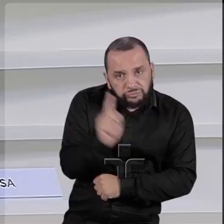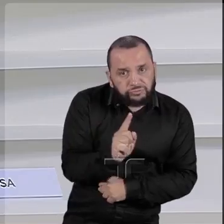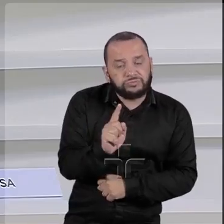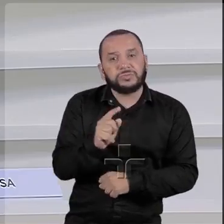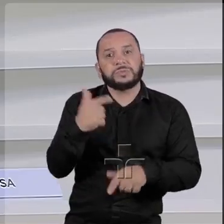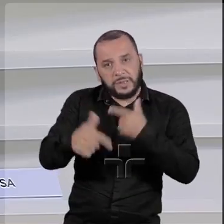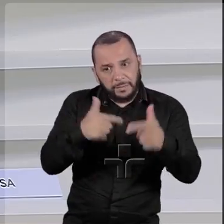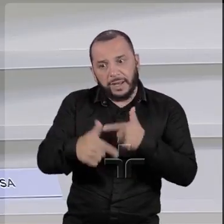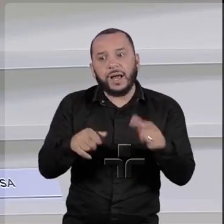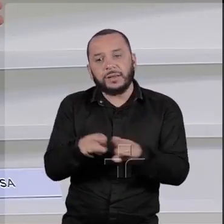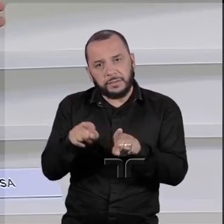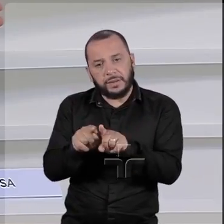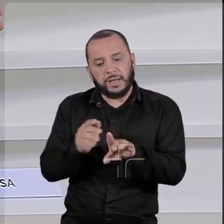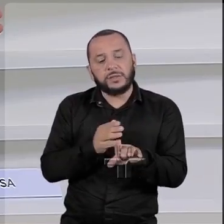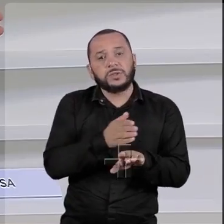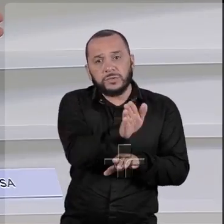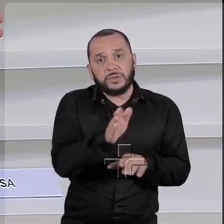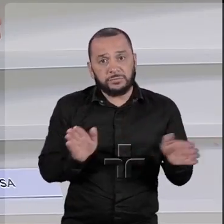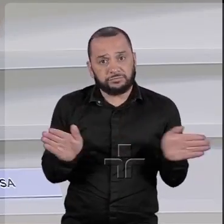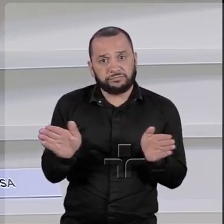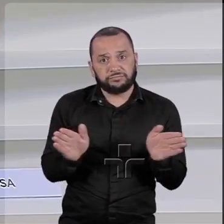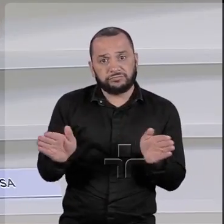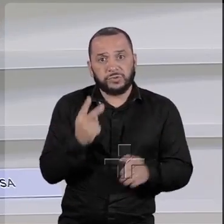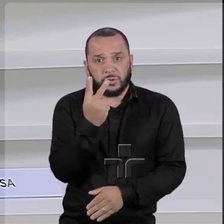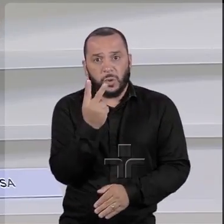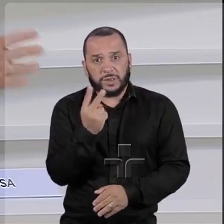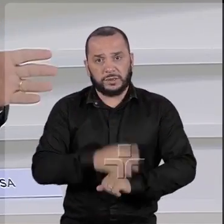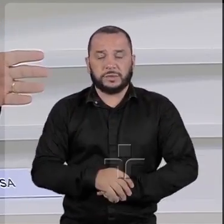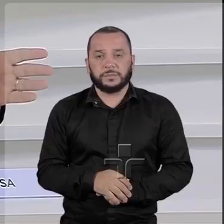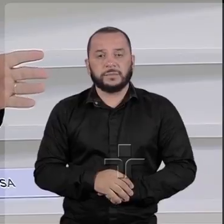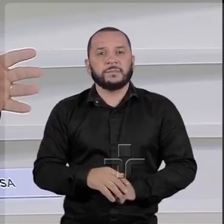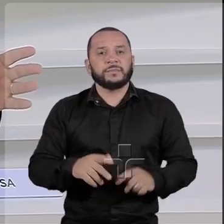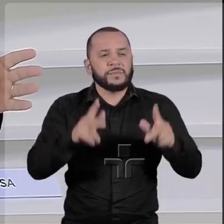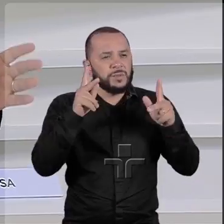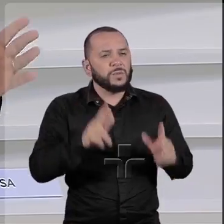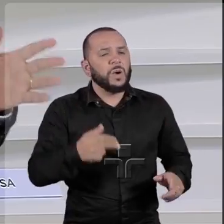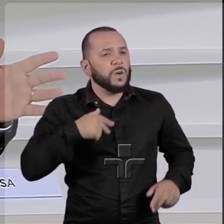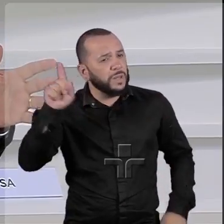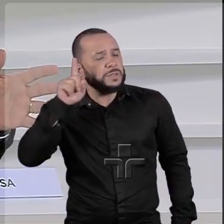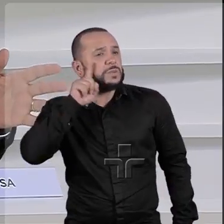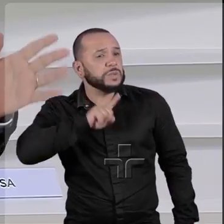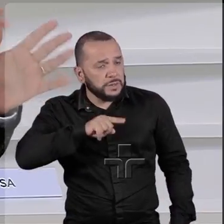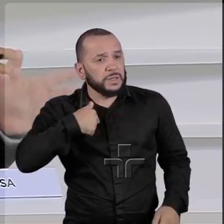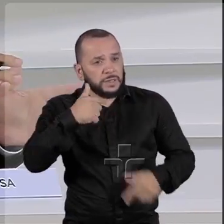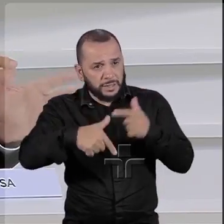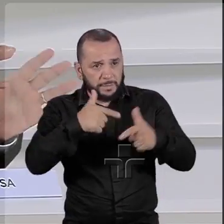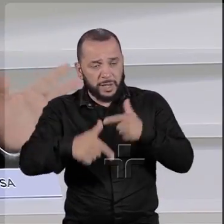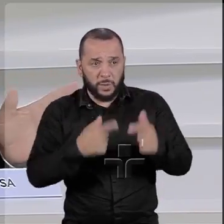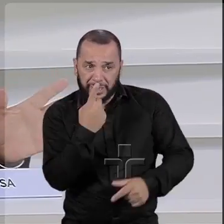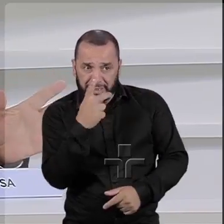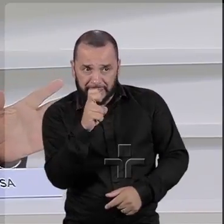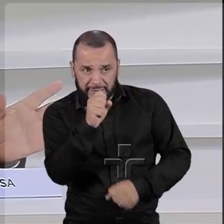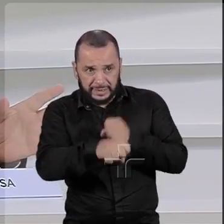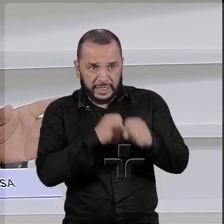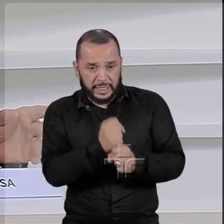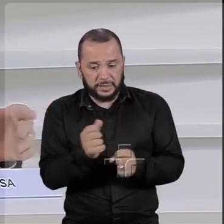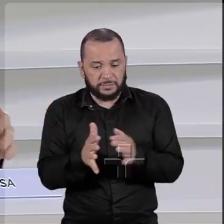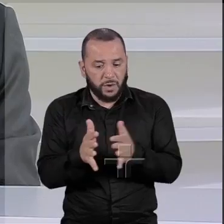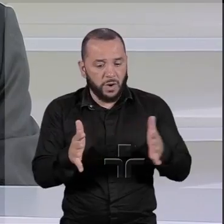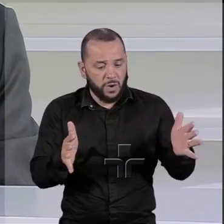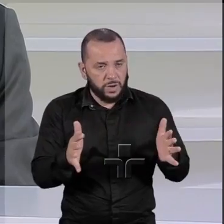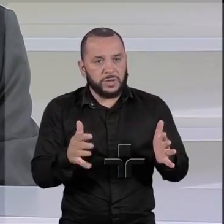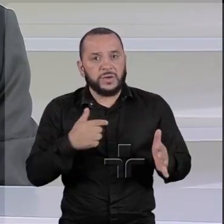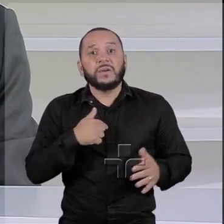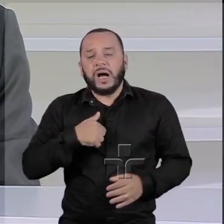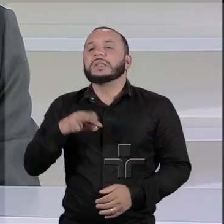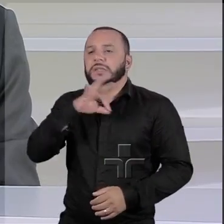Mas ele, no caso do americano, por exemplo, esse que trabalhou 15 anos, vai receber sobre os 15 anos que ele contribuiu. Proporcional. Né?